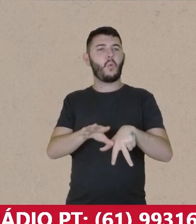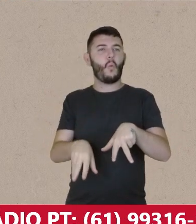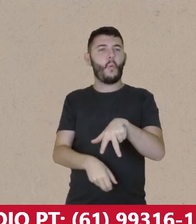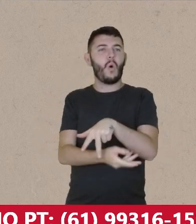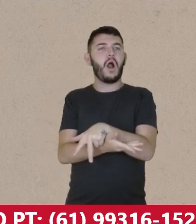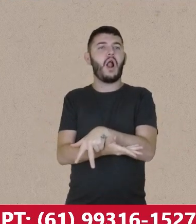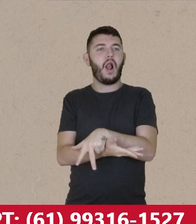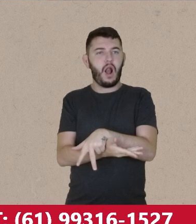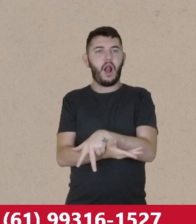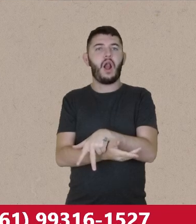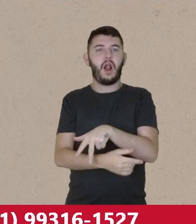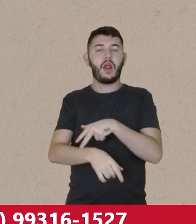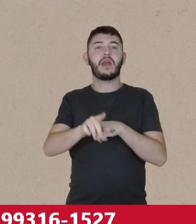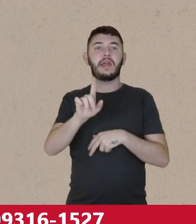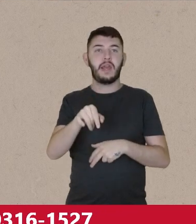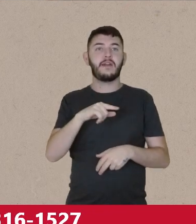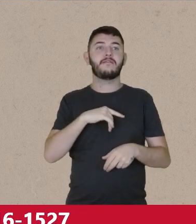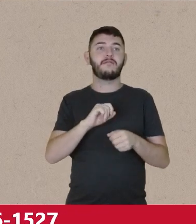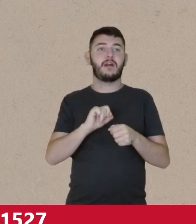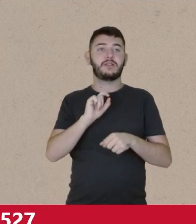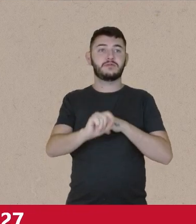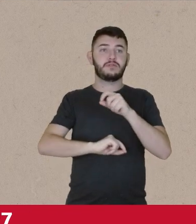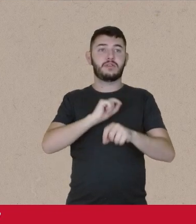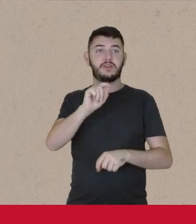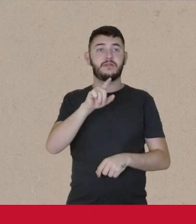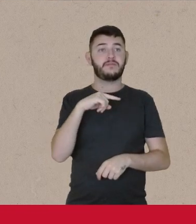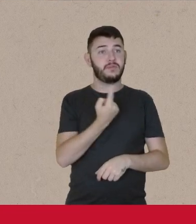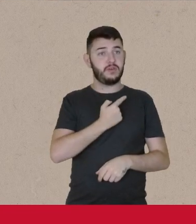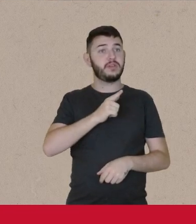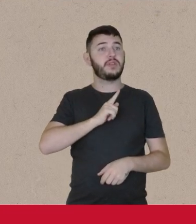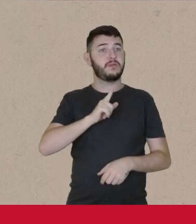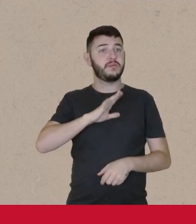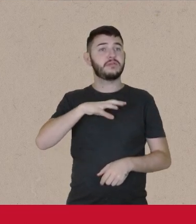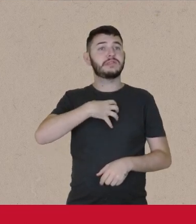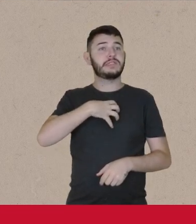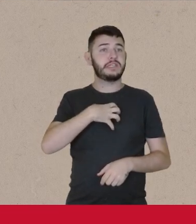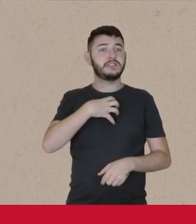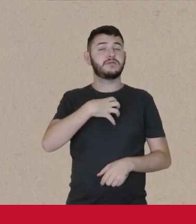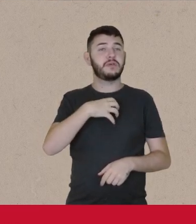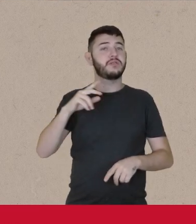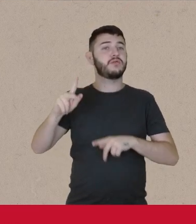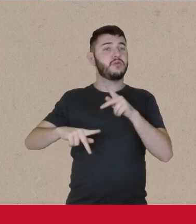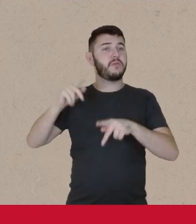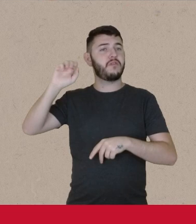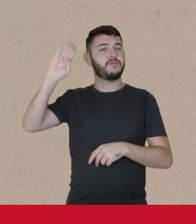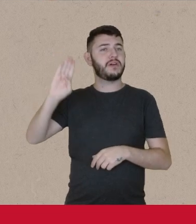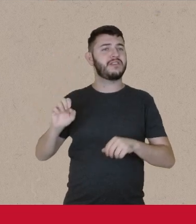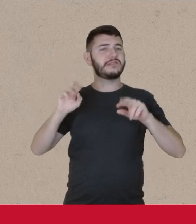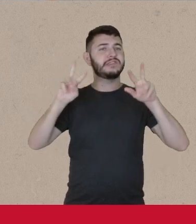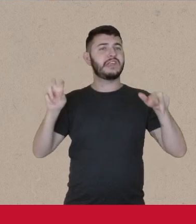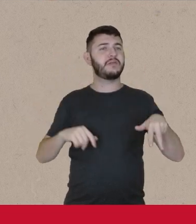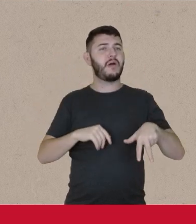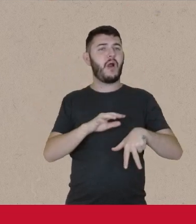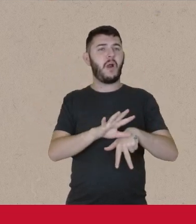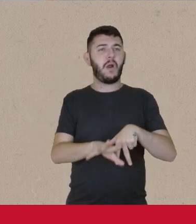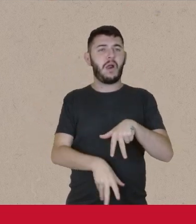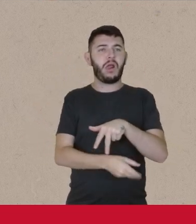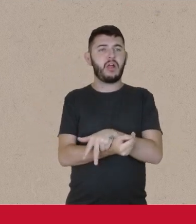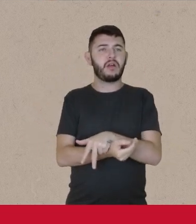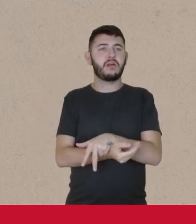isso faz, inclusive, com que a gente sabe que existe um sentimento do povo brasileiro, quando fala corrupção é algo que